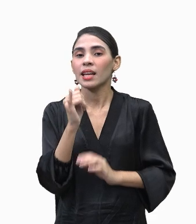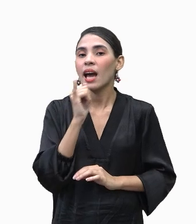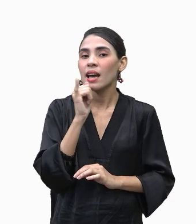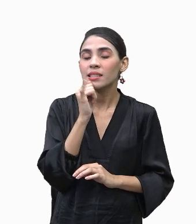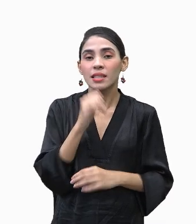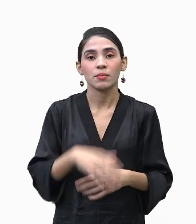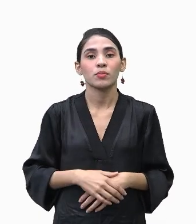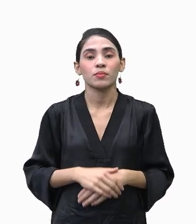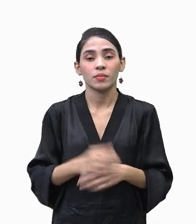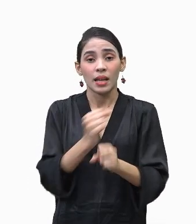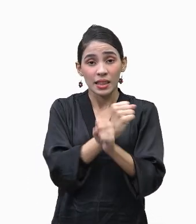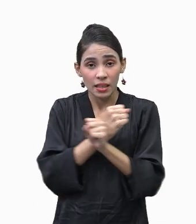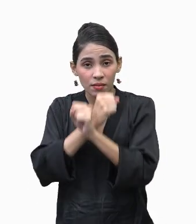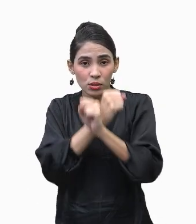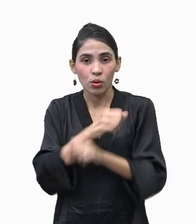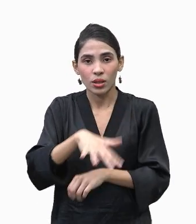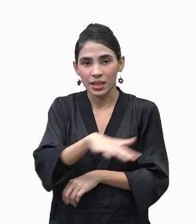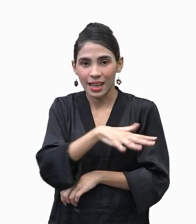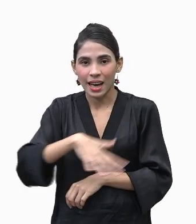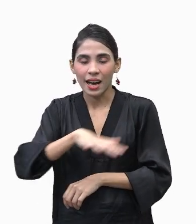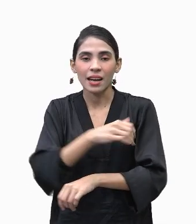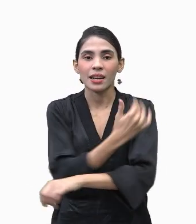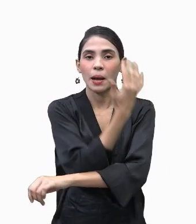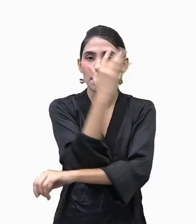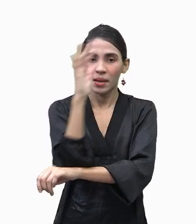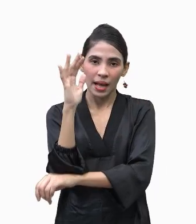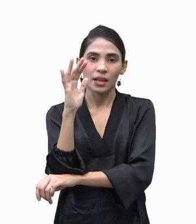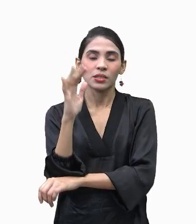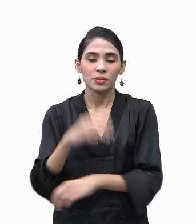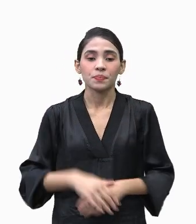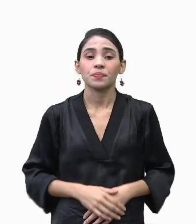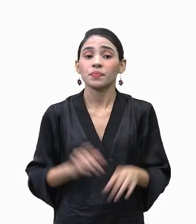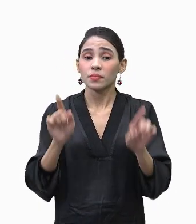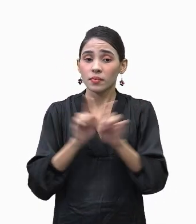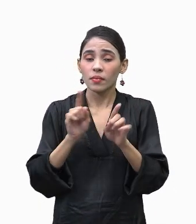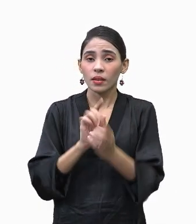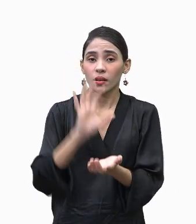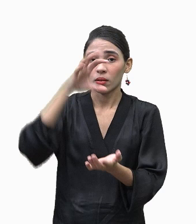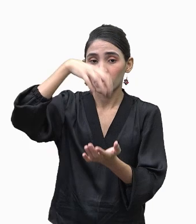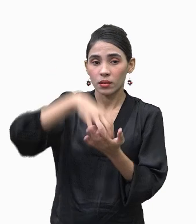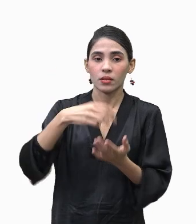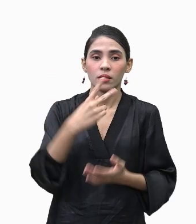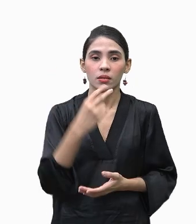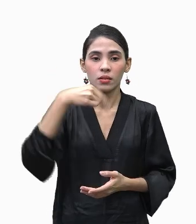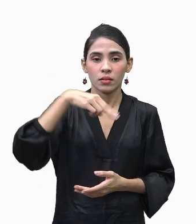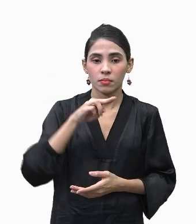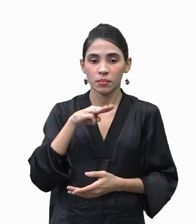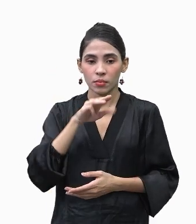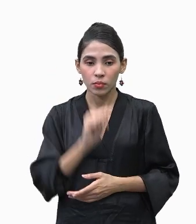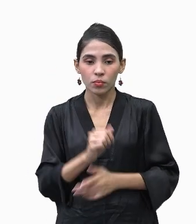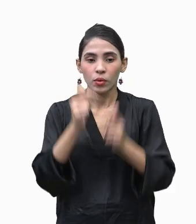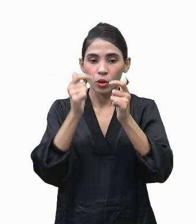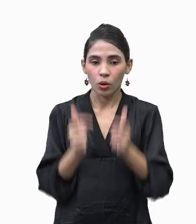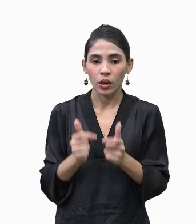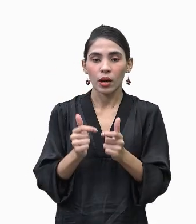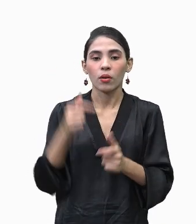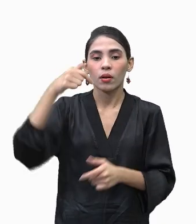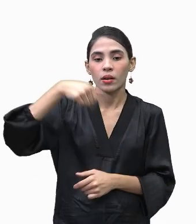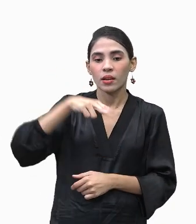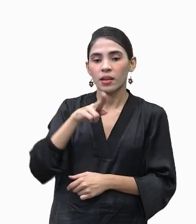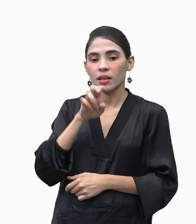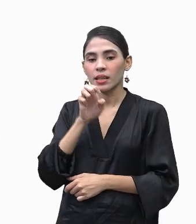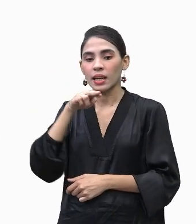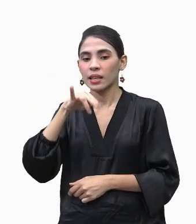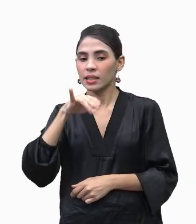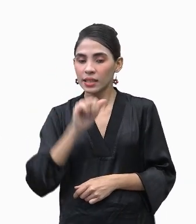como defensor do meio ambiente no mundo. A sede do PNUMA está localizada lá em Nairobi, no Quênia, tá? E